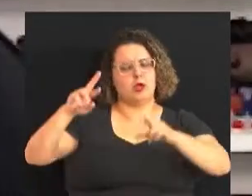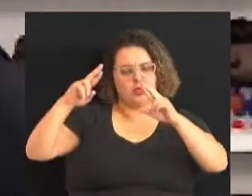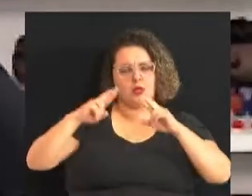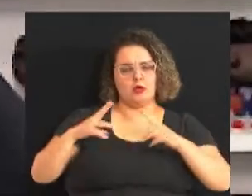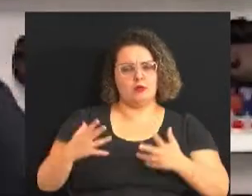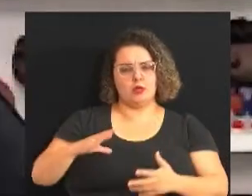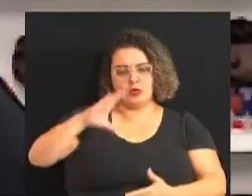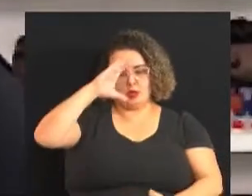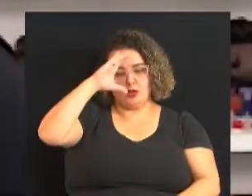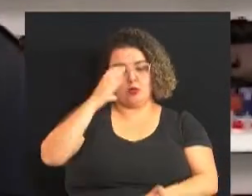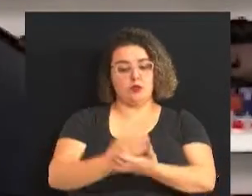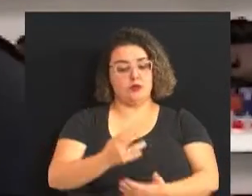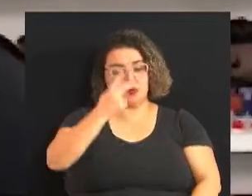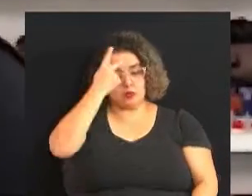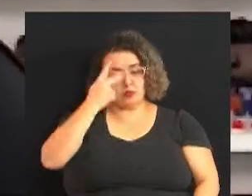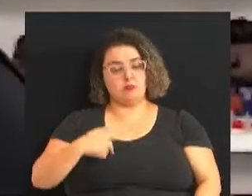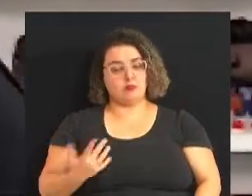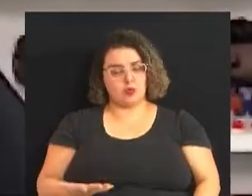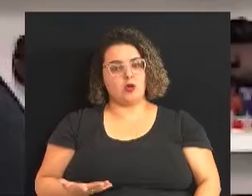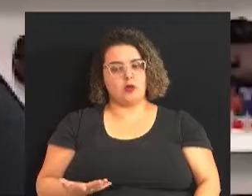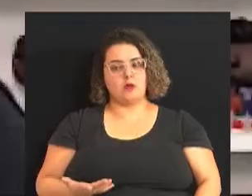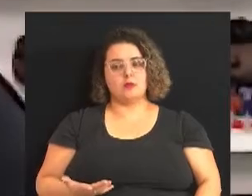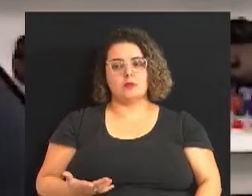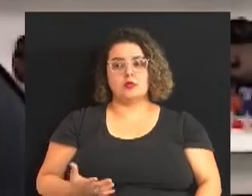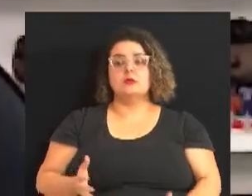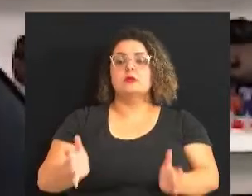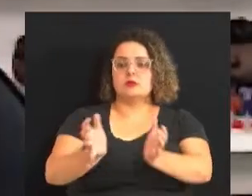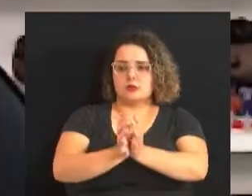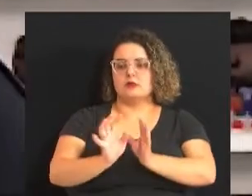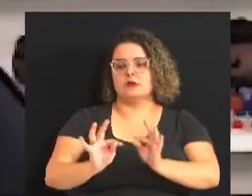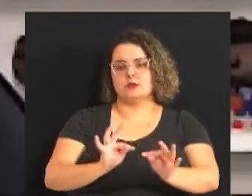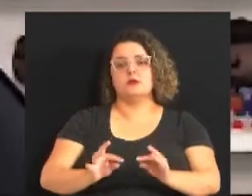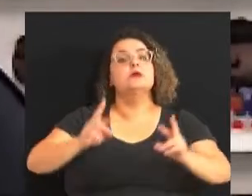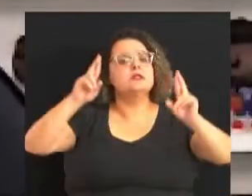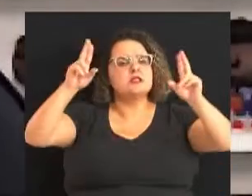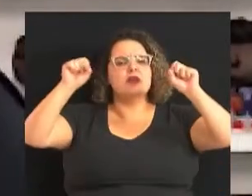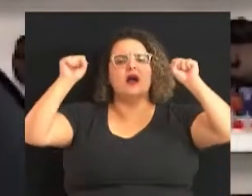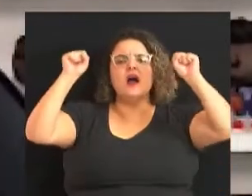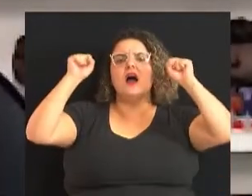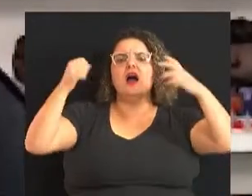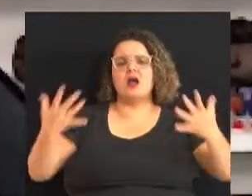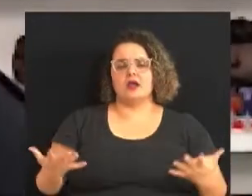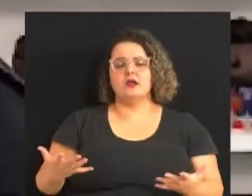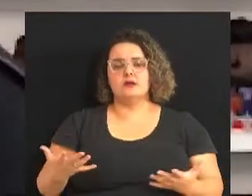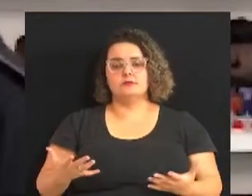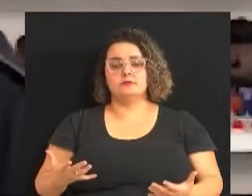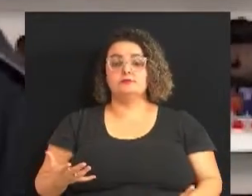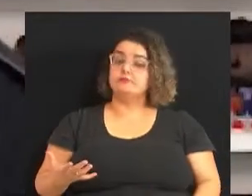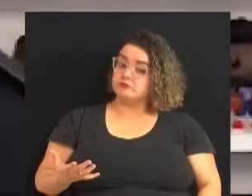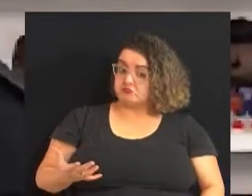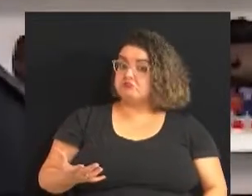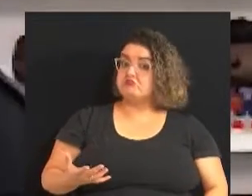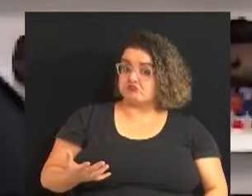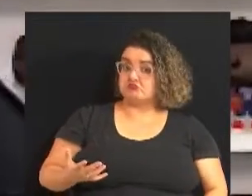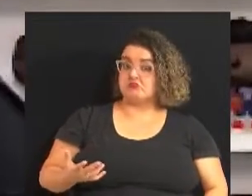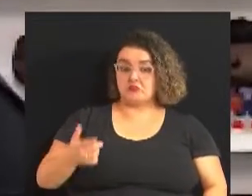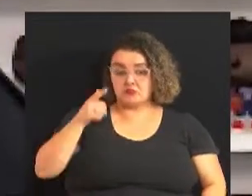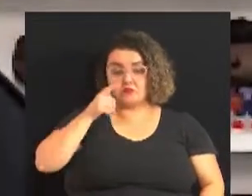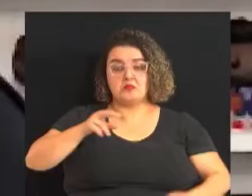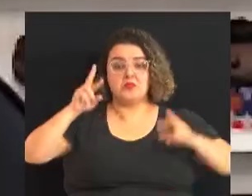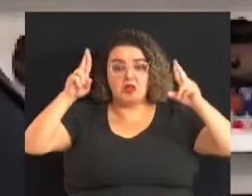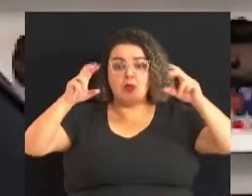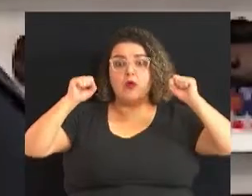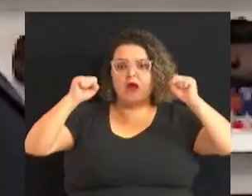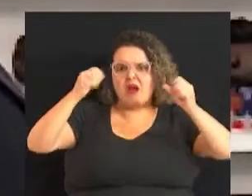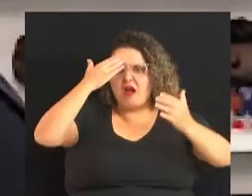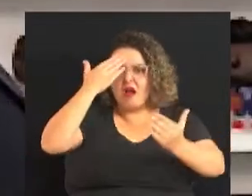confiança deles, jogadores, da comissão técnica e da torcida, de falar, olha, dá para torcer e dá para acreditar